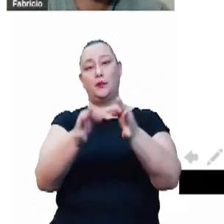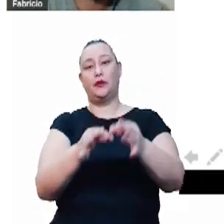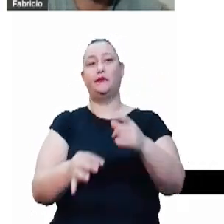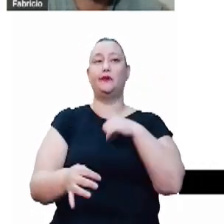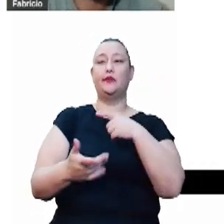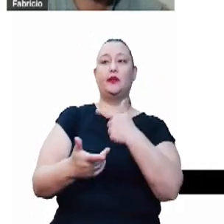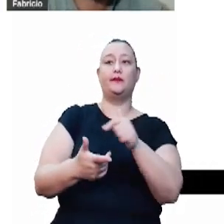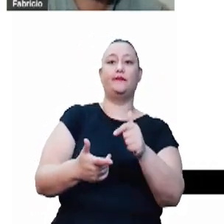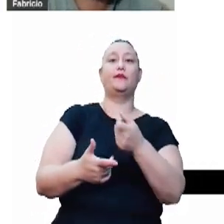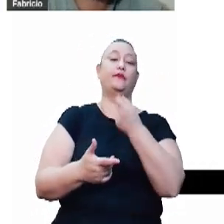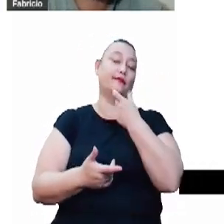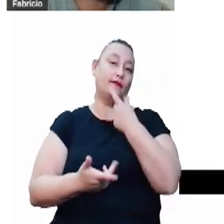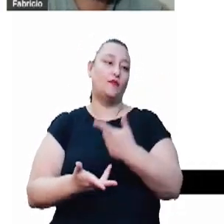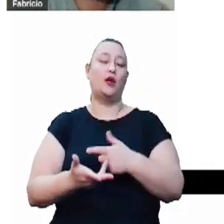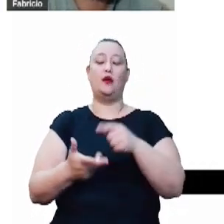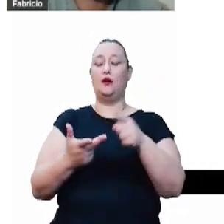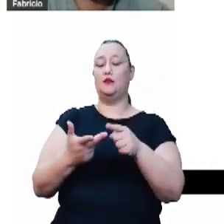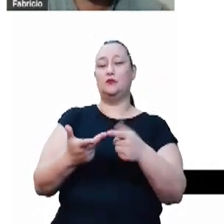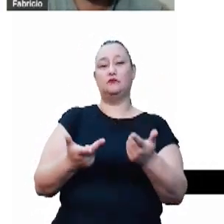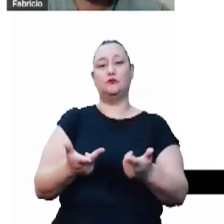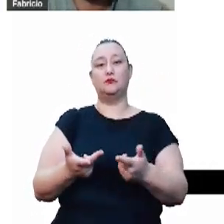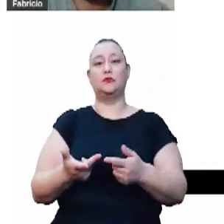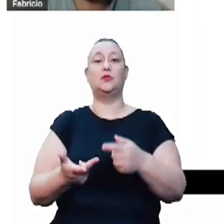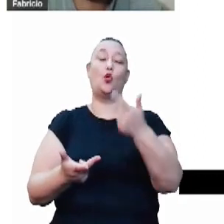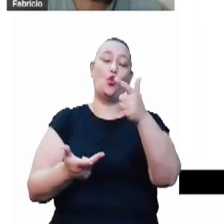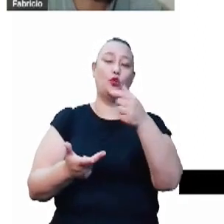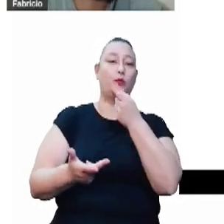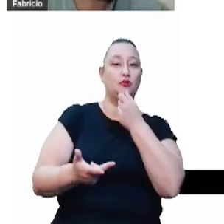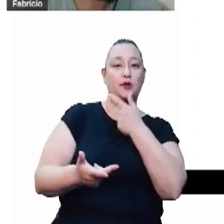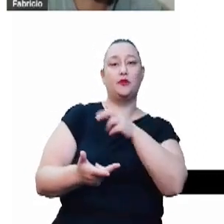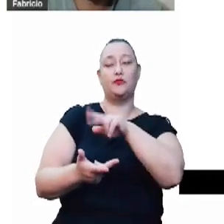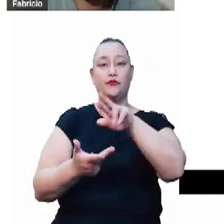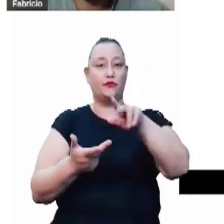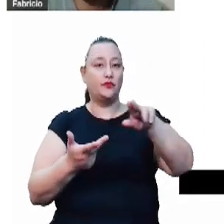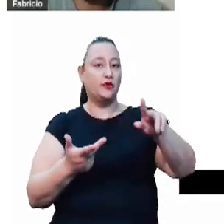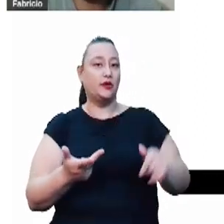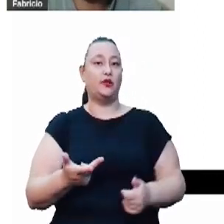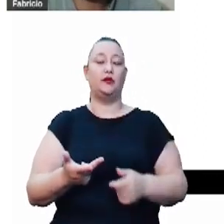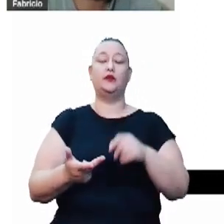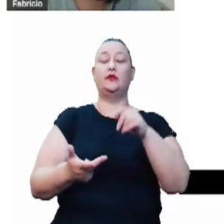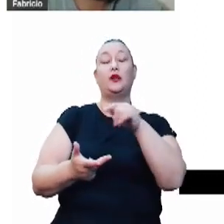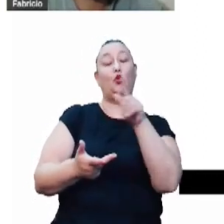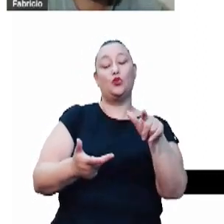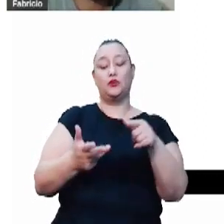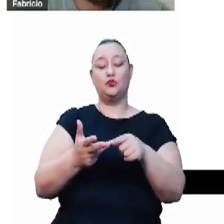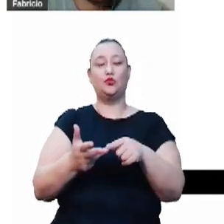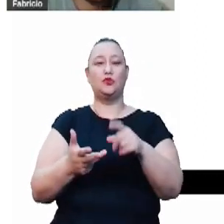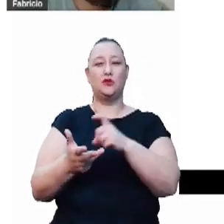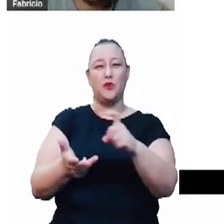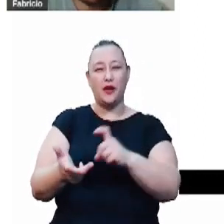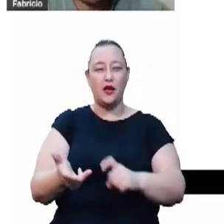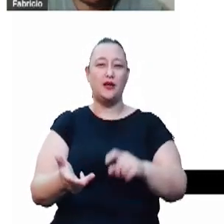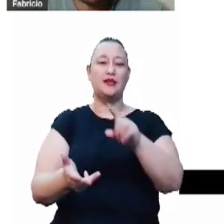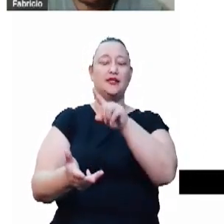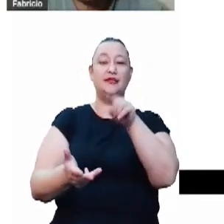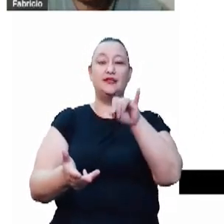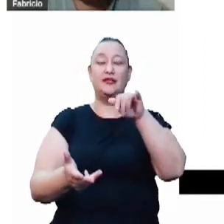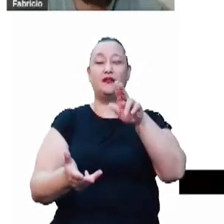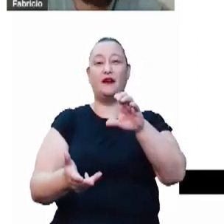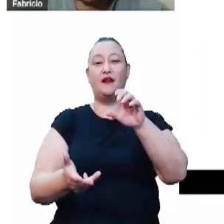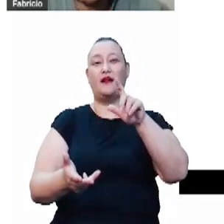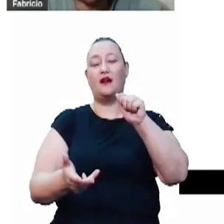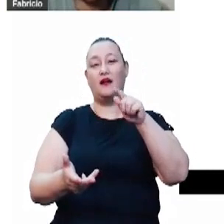usa baclofeno, tem paciente que usa tizanidina, tem paciente que usa Ziclag e outros medicamentos que às vezes são